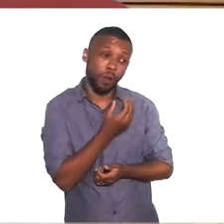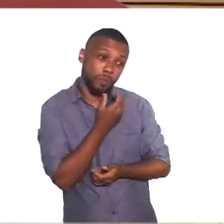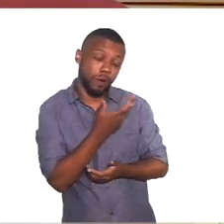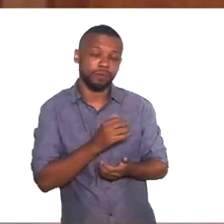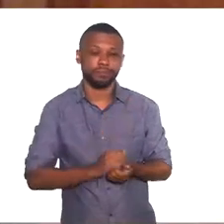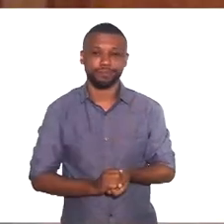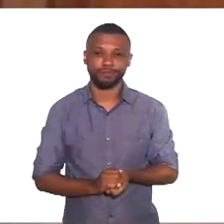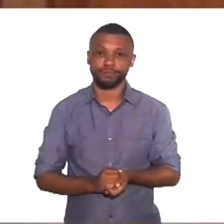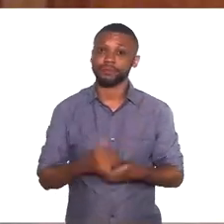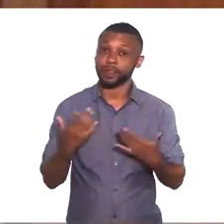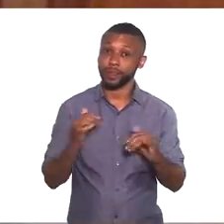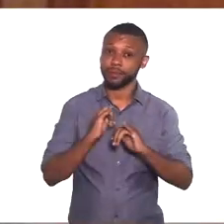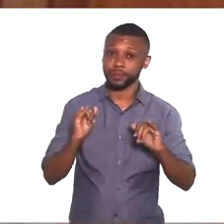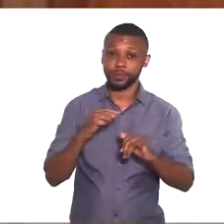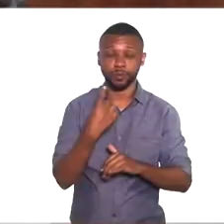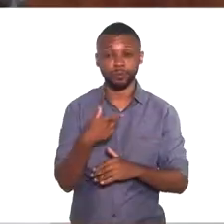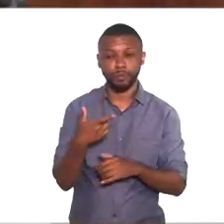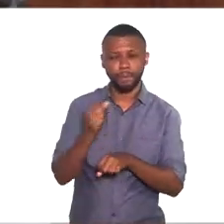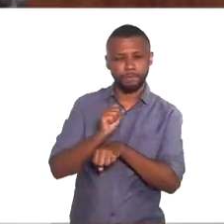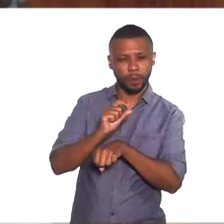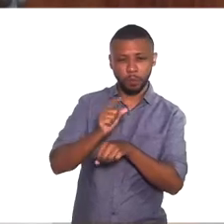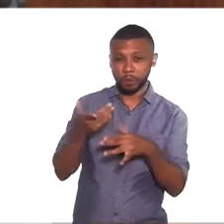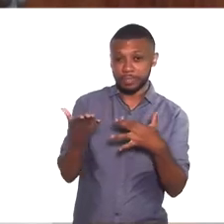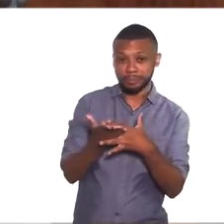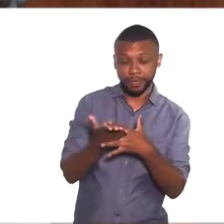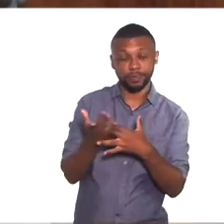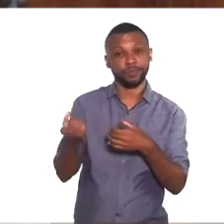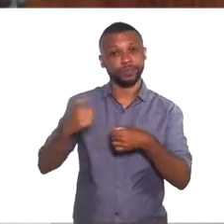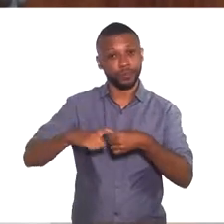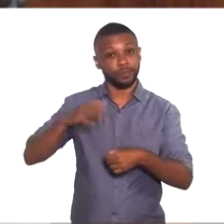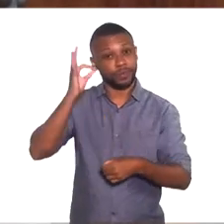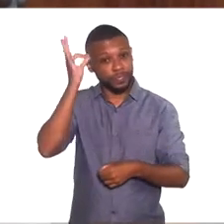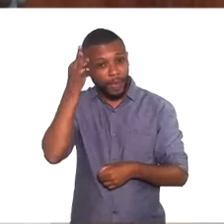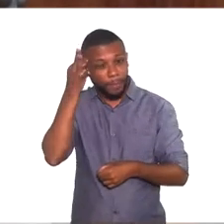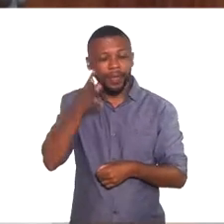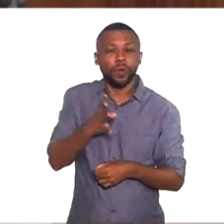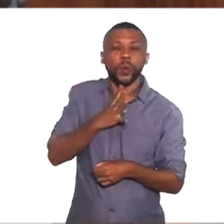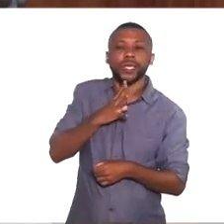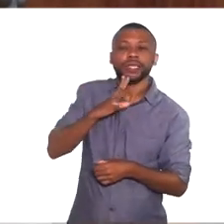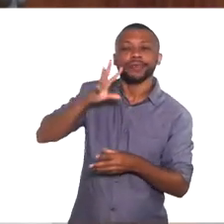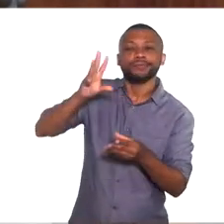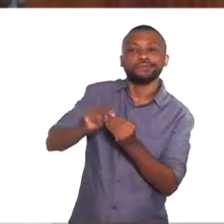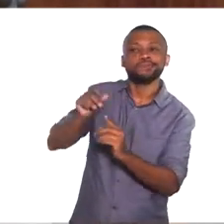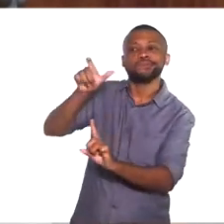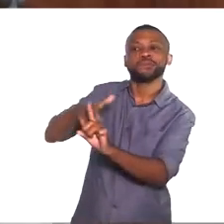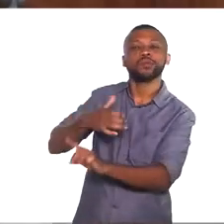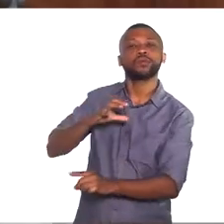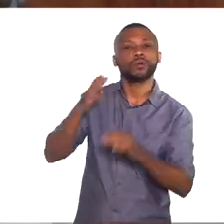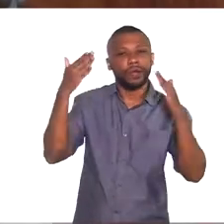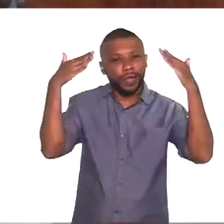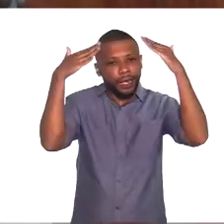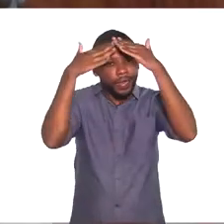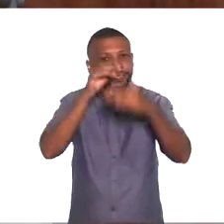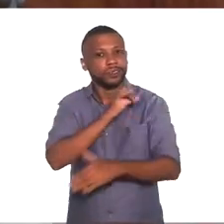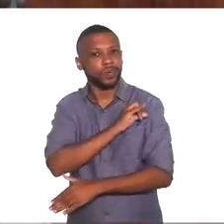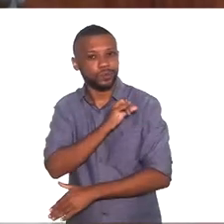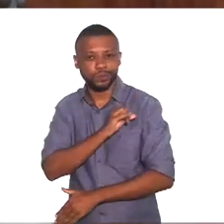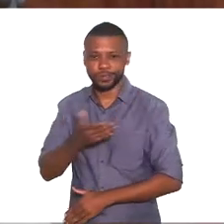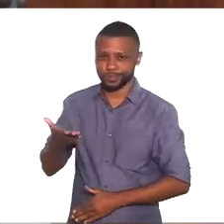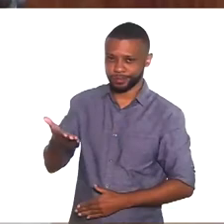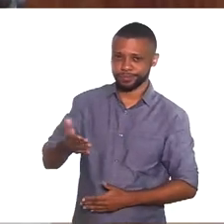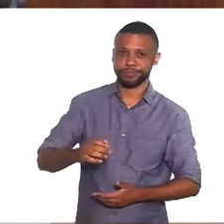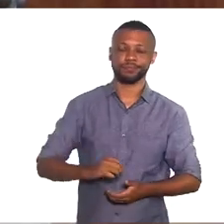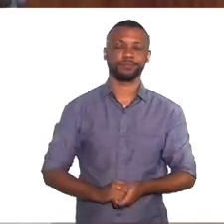mas aquela só gripe mesmo ai que bom olha nós vamos um pequeno intervalo e já voltamos para